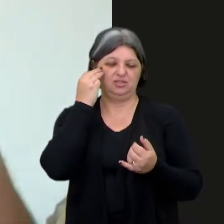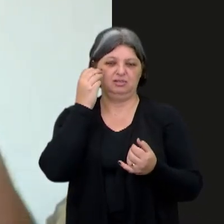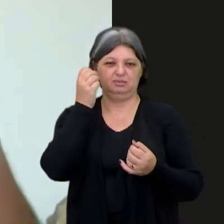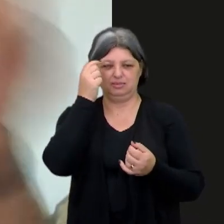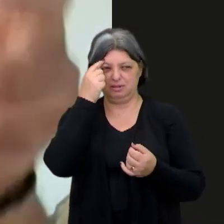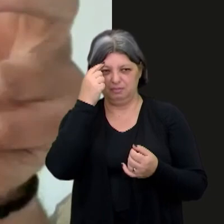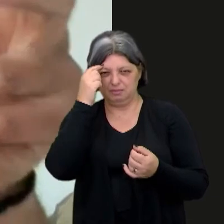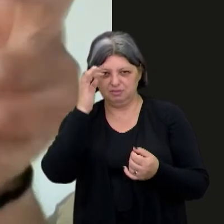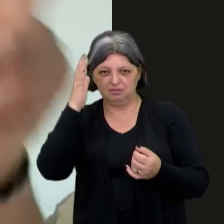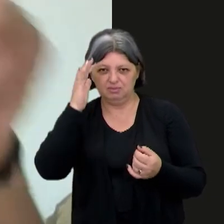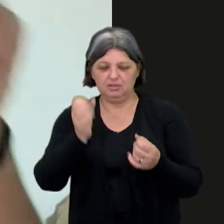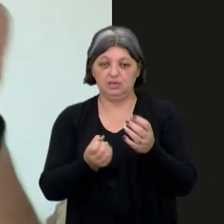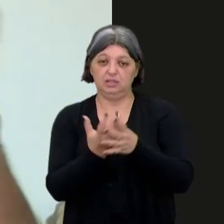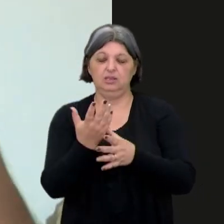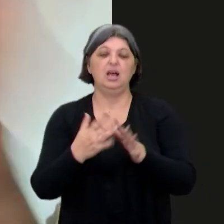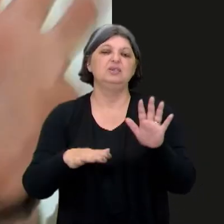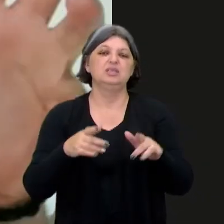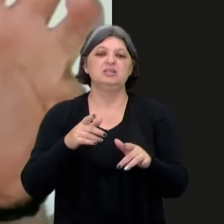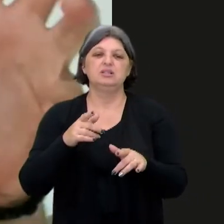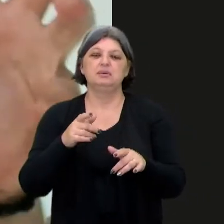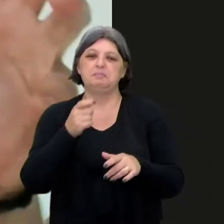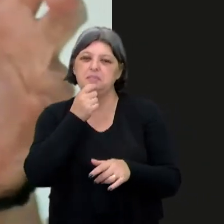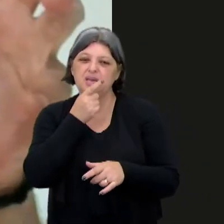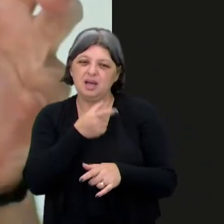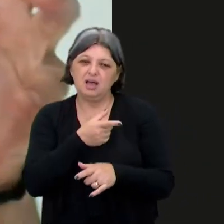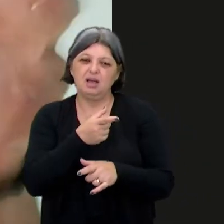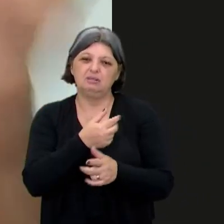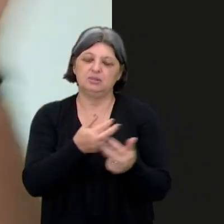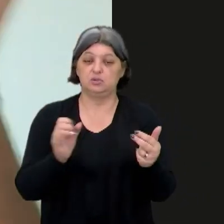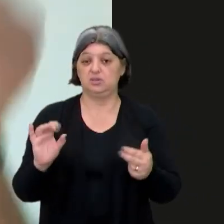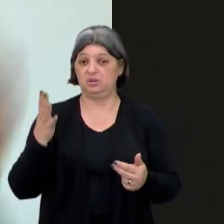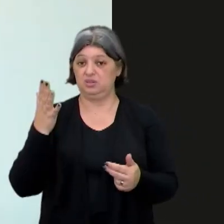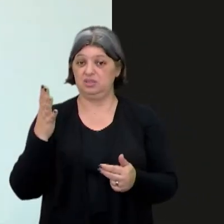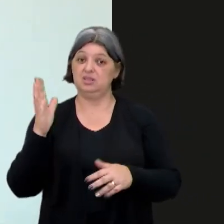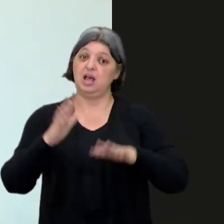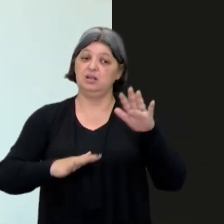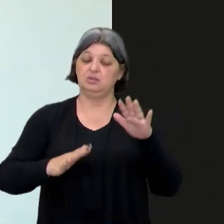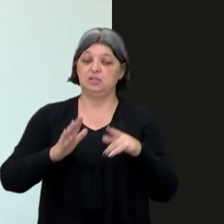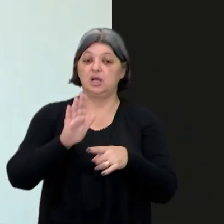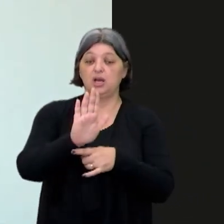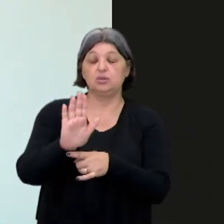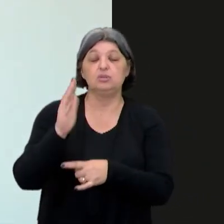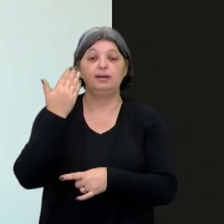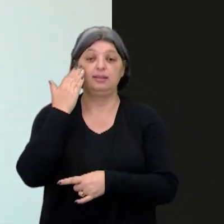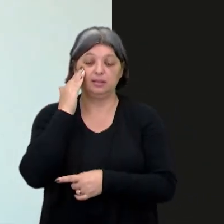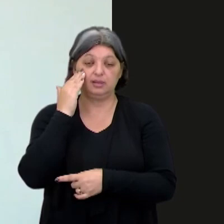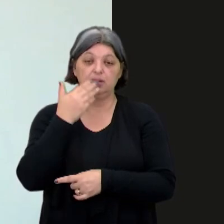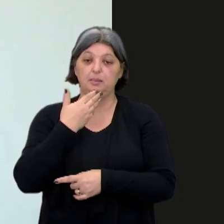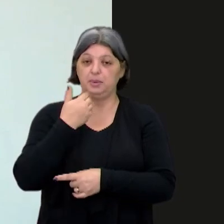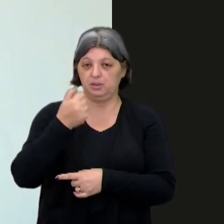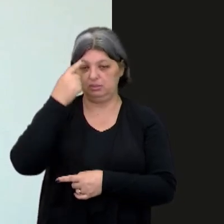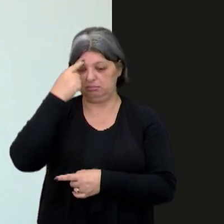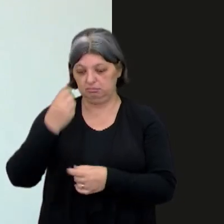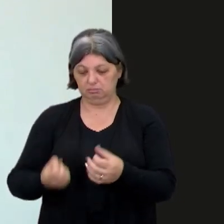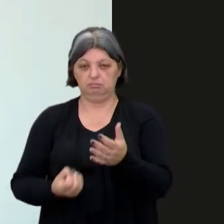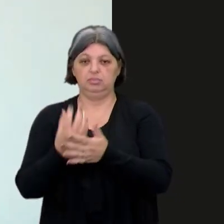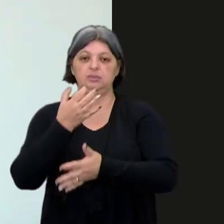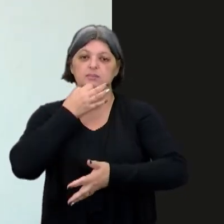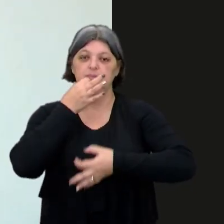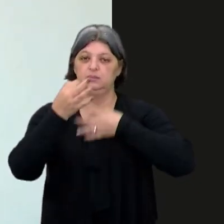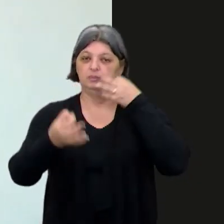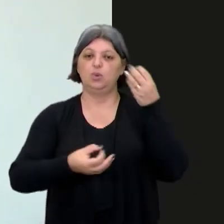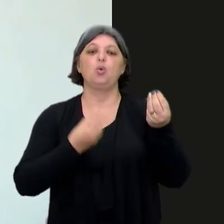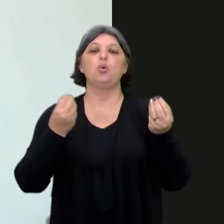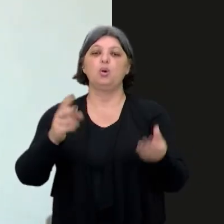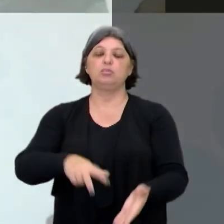uma piadinha sobre alguma coisa que está acontecendo muitas vezes ajuda a entender e criar uma crítica e saber como se